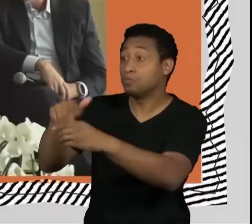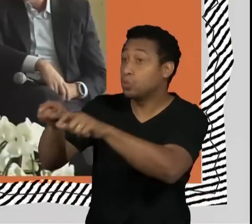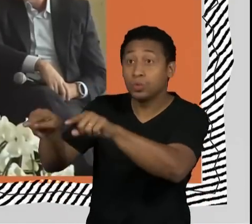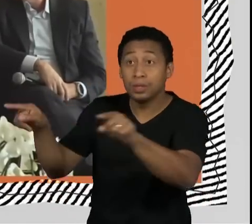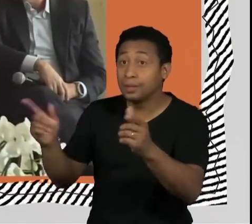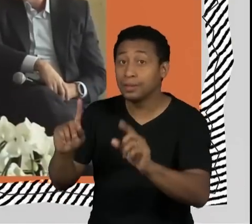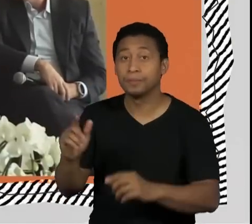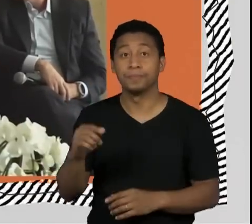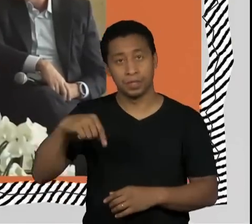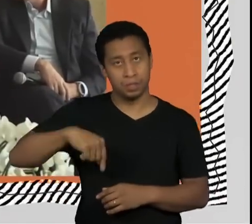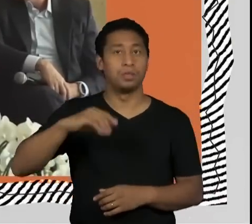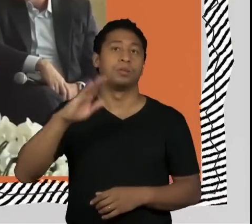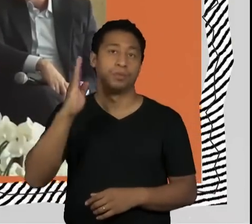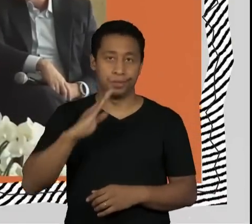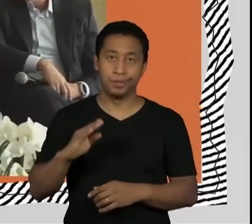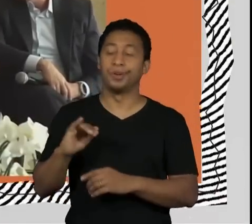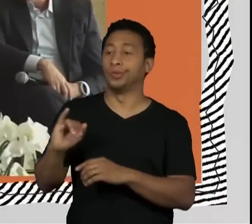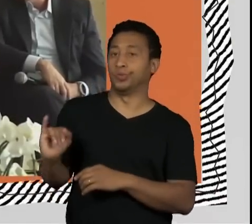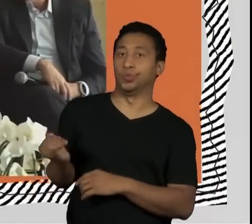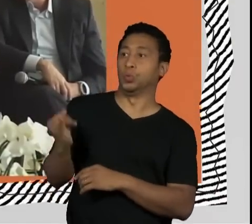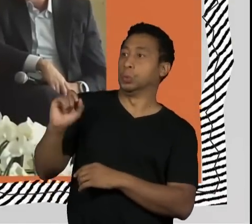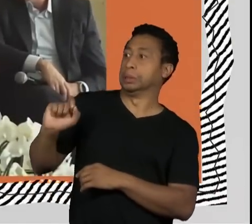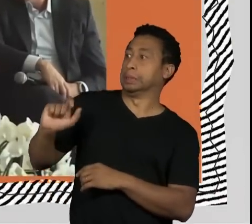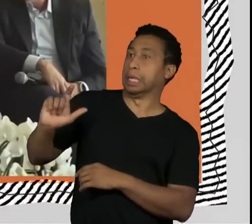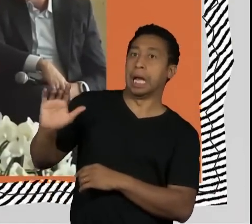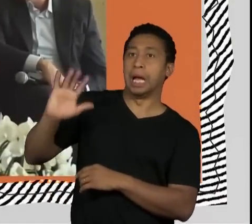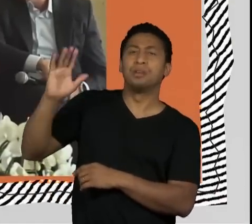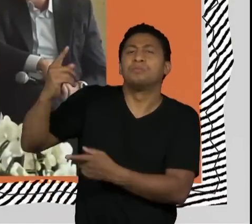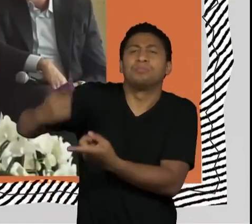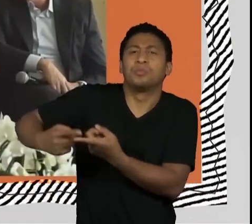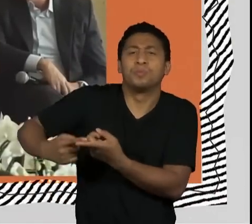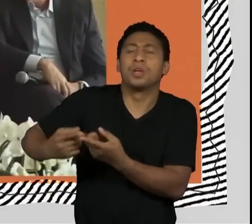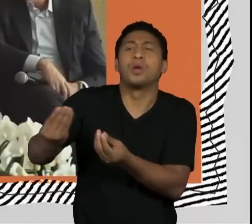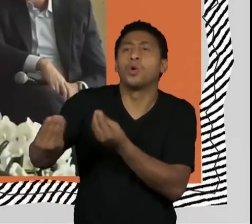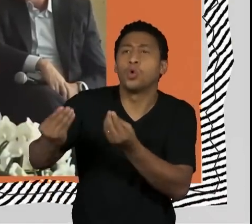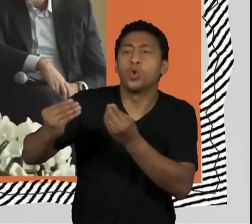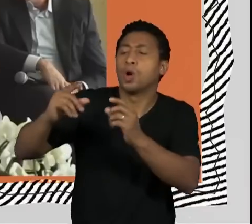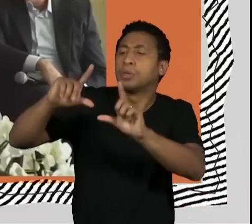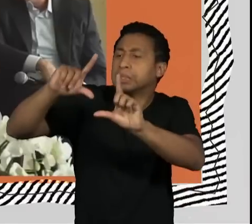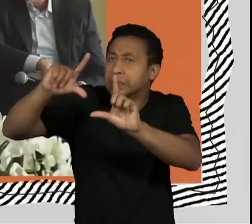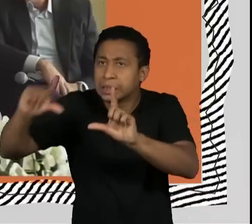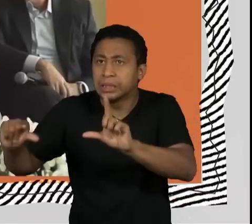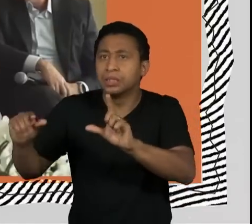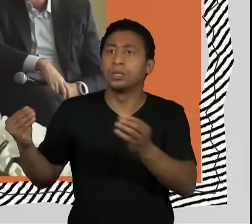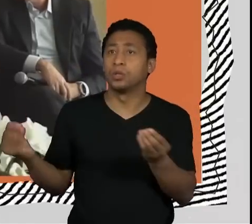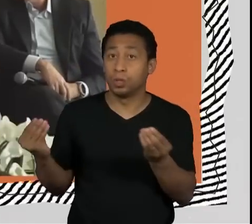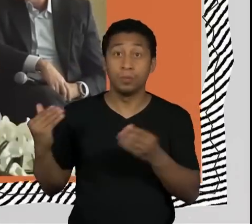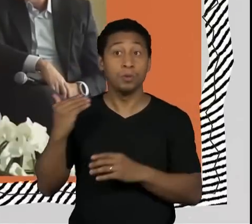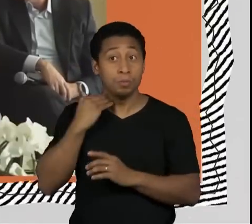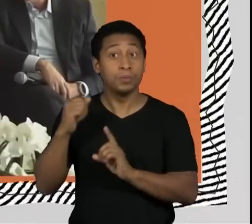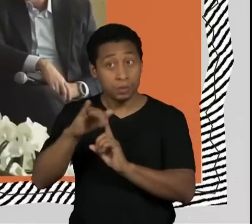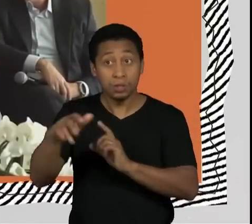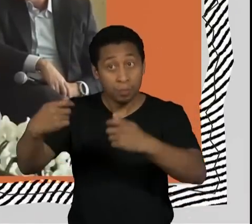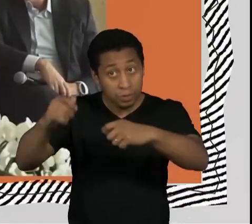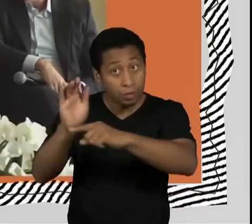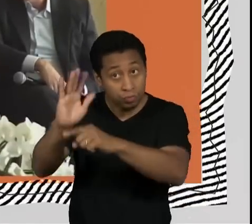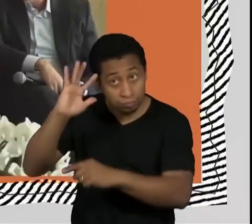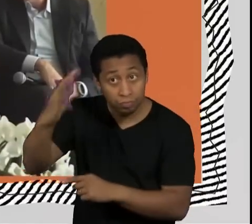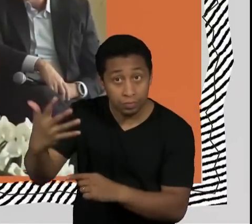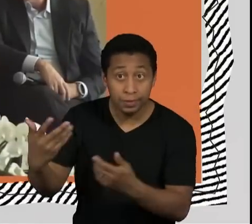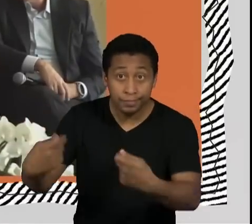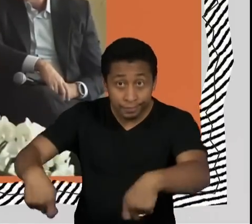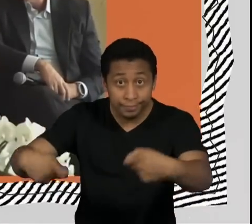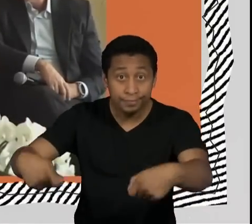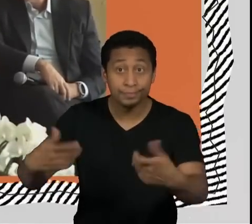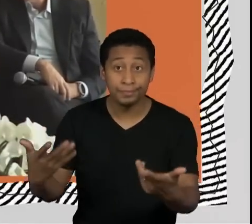Brasil é alto, o juro real está alto. Por que ele é alto e o que a gente precisa fazer para baixar? E o Banco Central tem que ser parte da solução. Como tem que